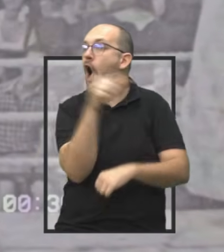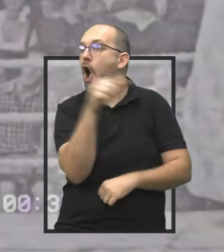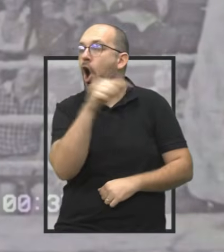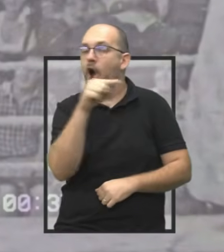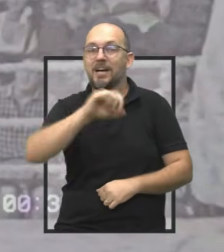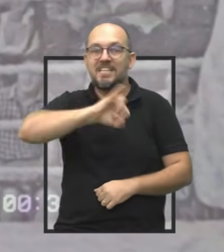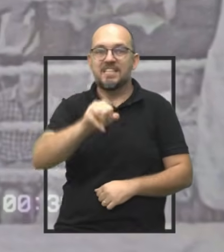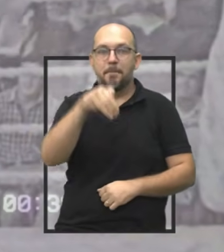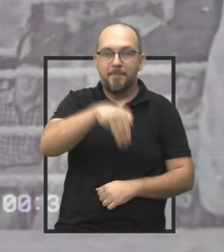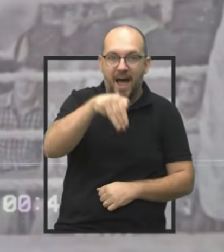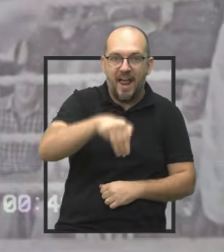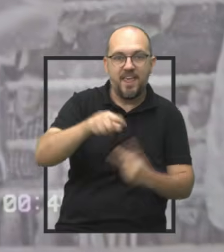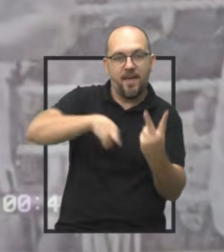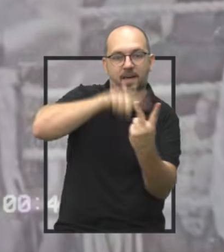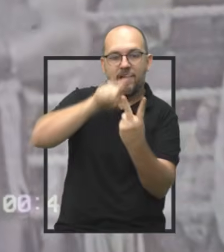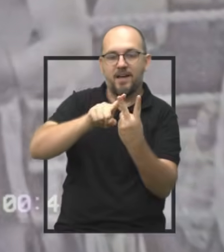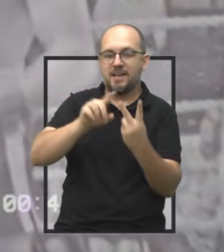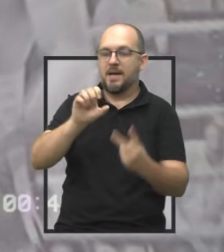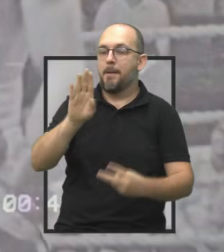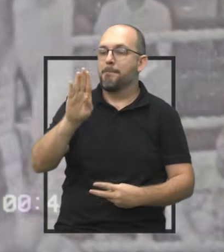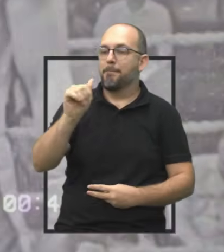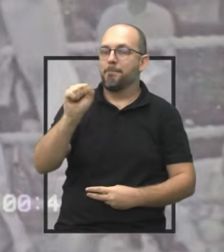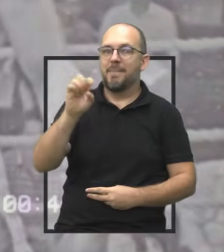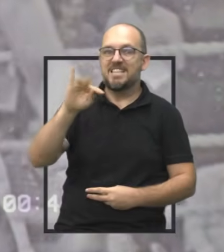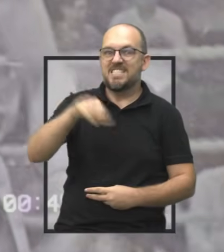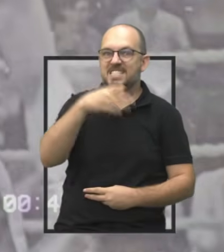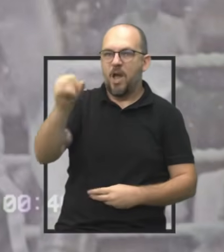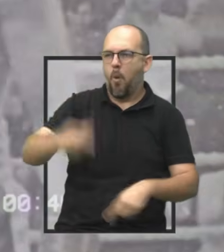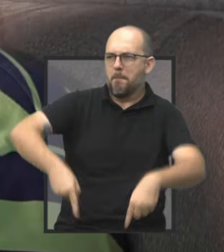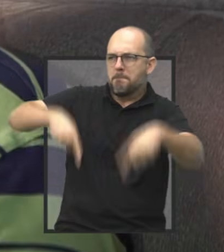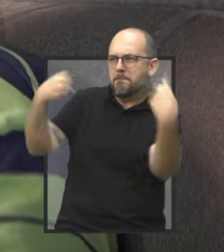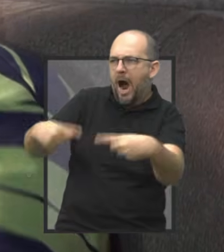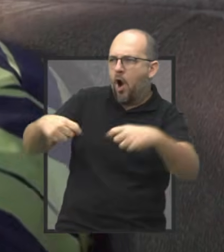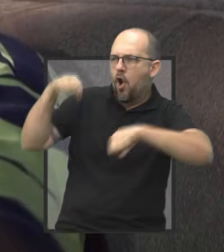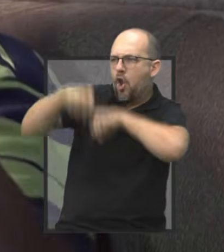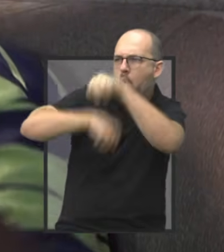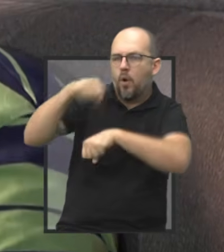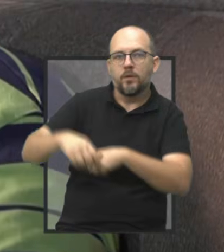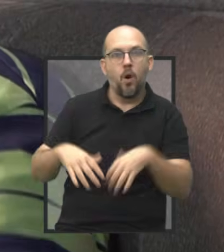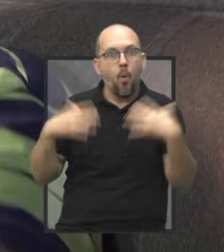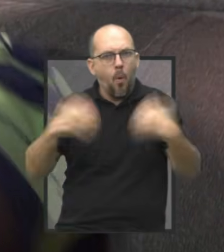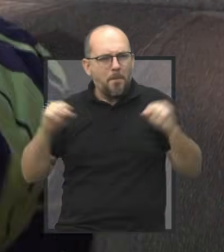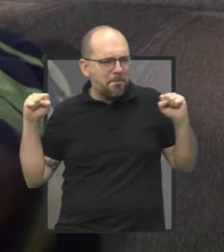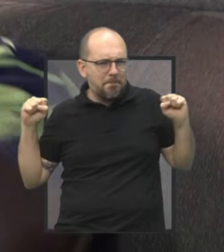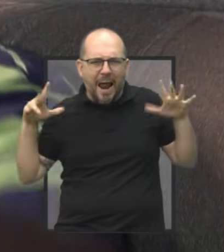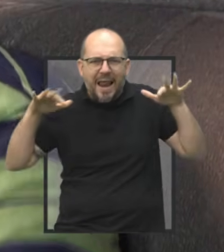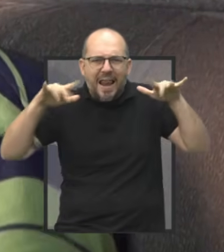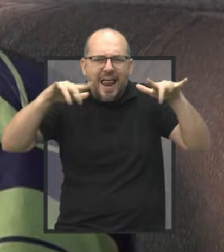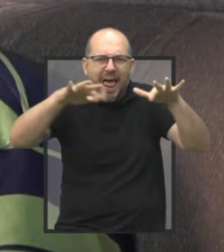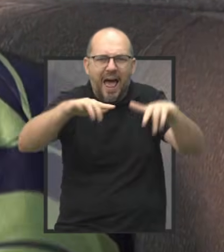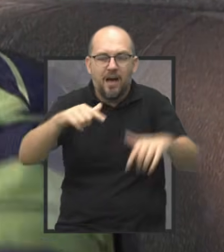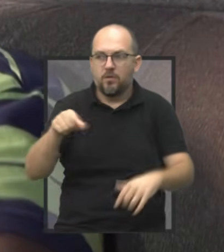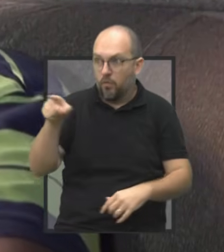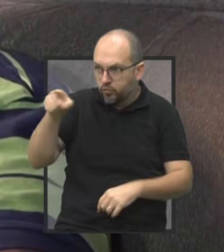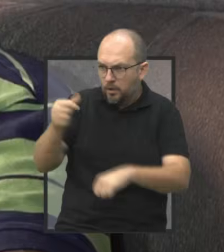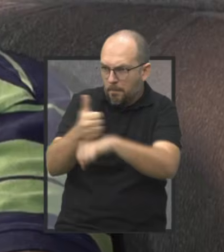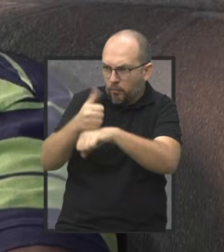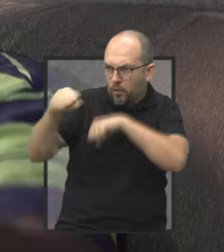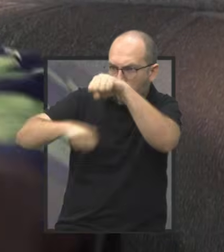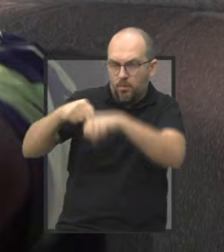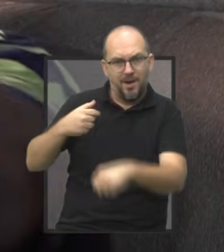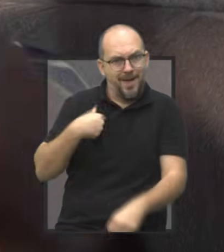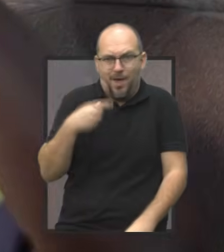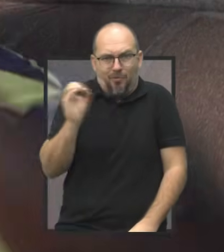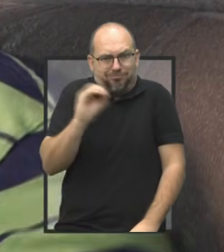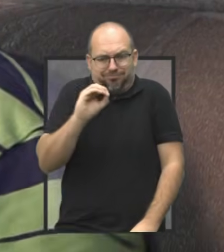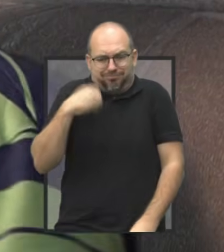baixou a irosa inteira para ver a briga. Vocês dois lutando boxe? Eu não lutava, o Zé Maria, o primeiro soco que ele